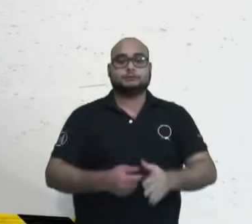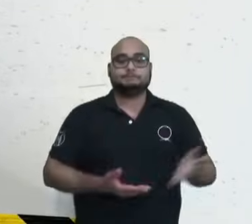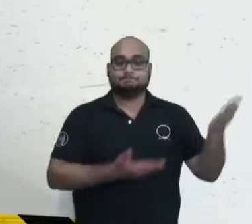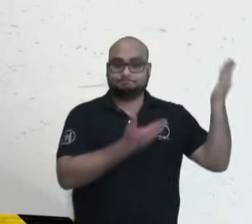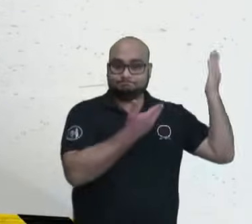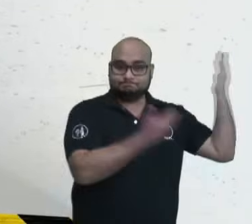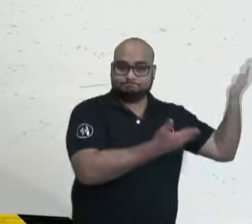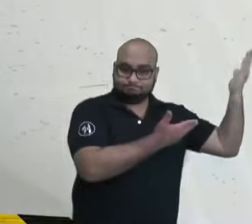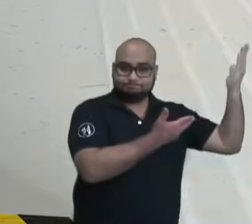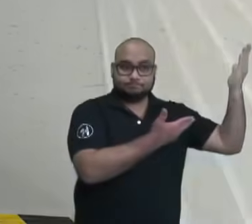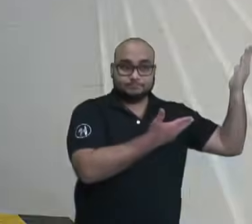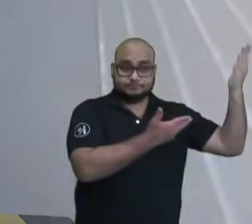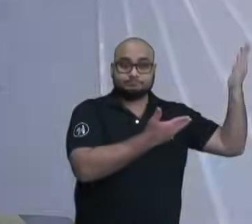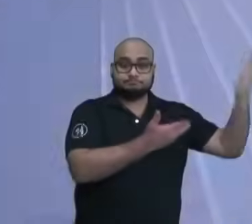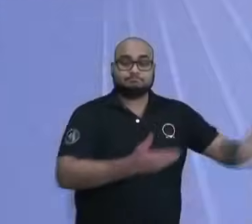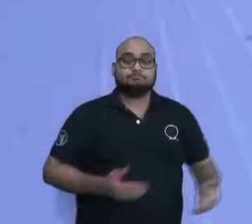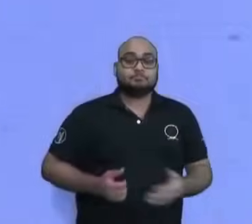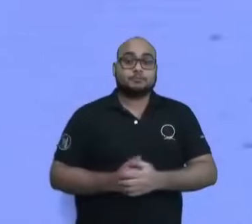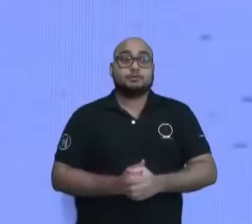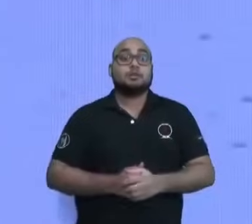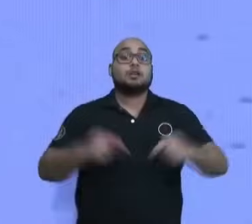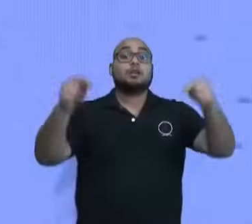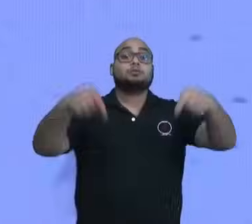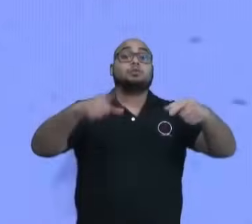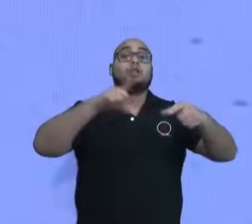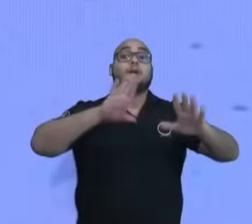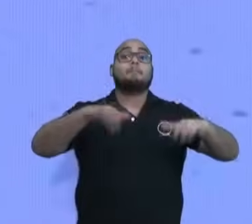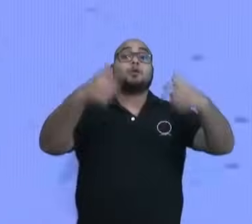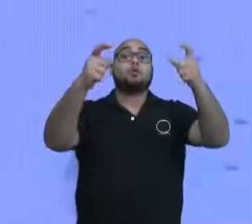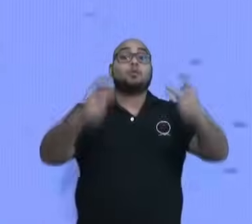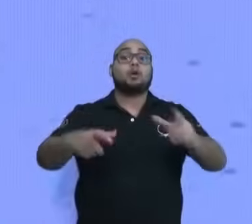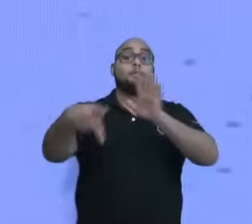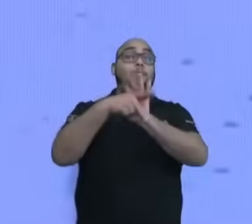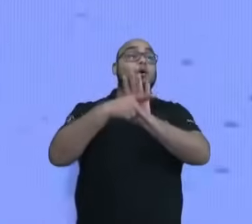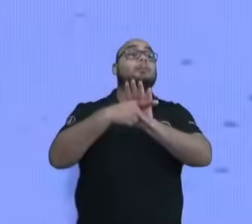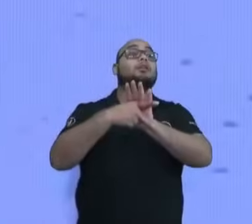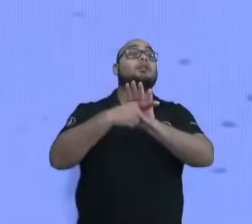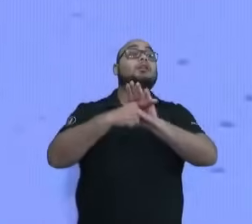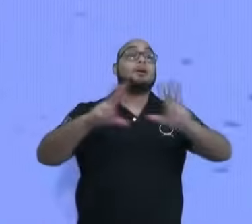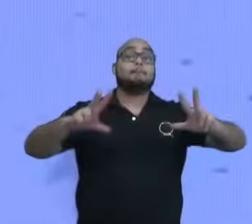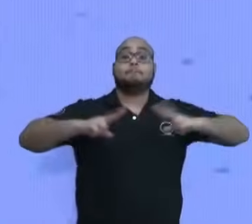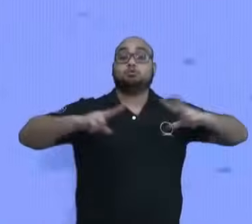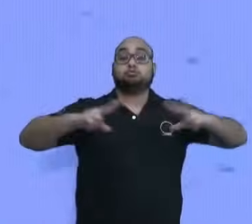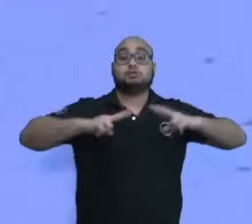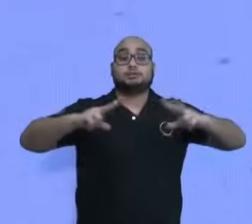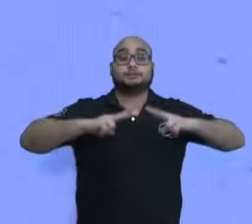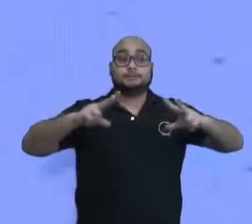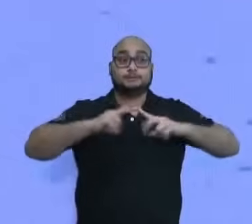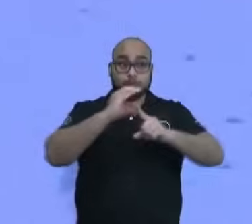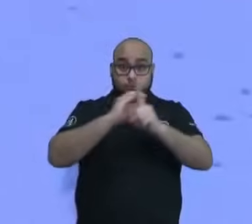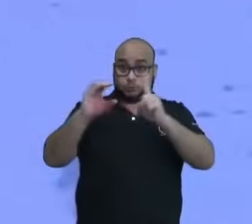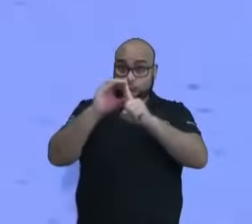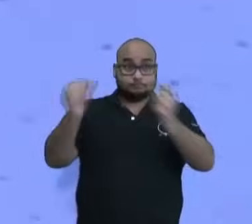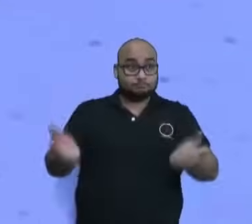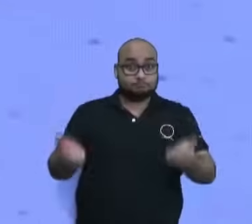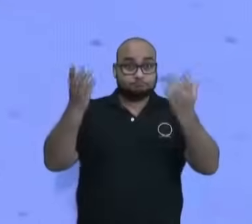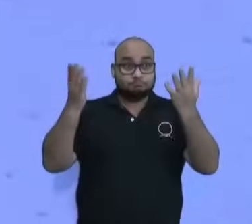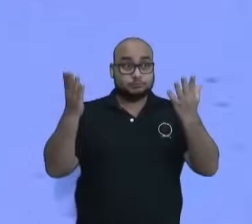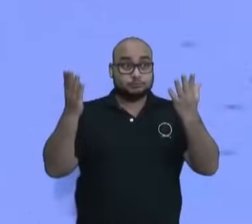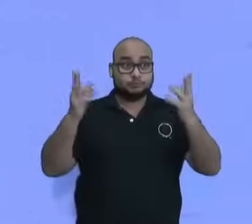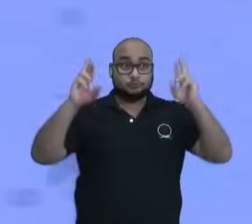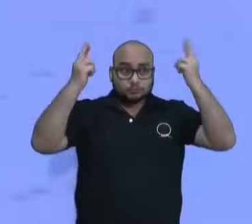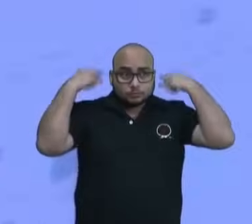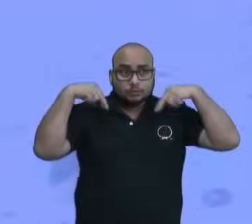aqui é um lugar consagrado exclusivo para prestar culto a Deus onde a igreja se reúne Não importa se é uma igreja